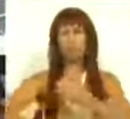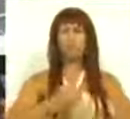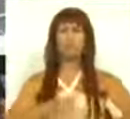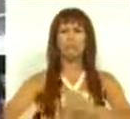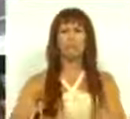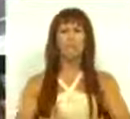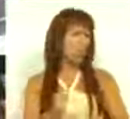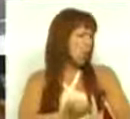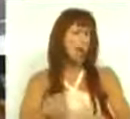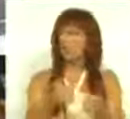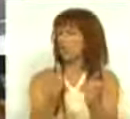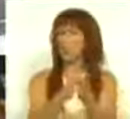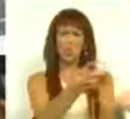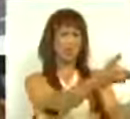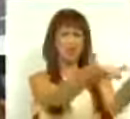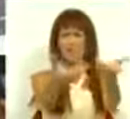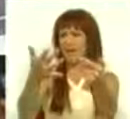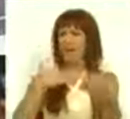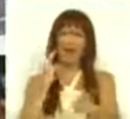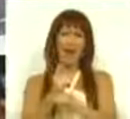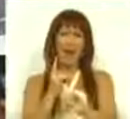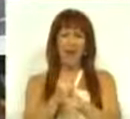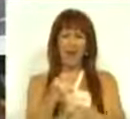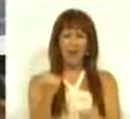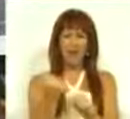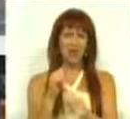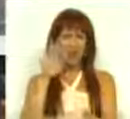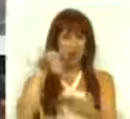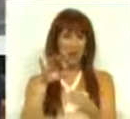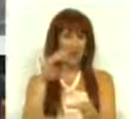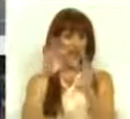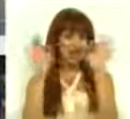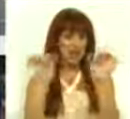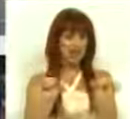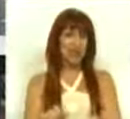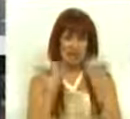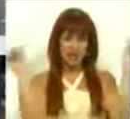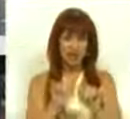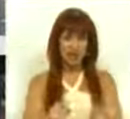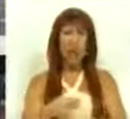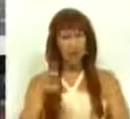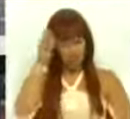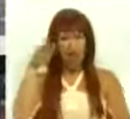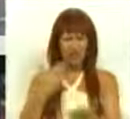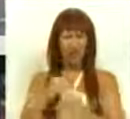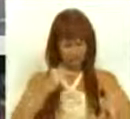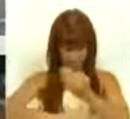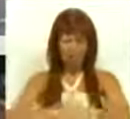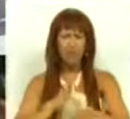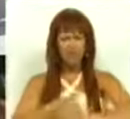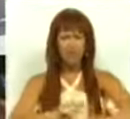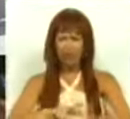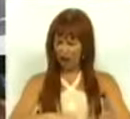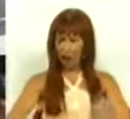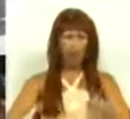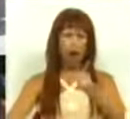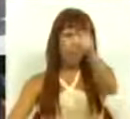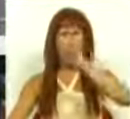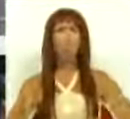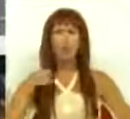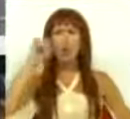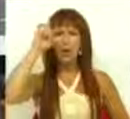cabo contra todos aqueles que querem manter as funções no sistema, desejo-lhe coragem para levar a cabo esta reforma